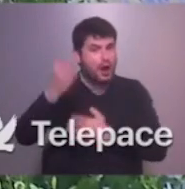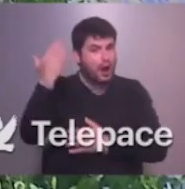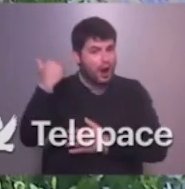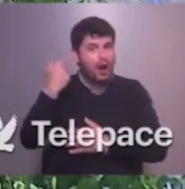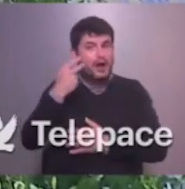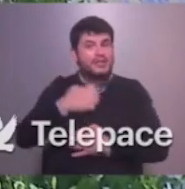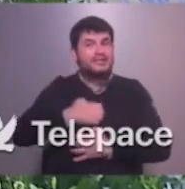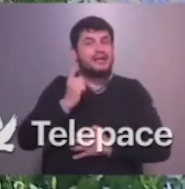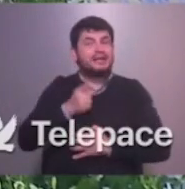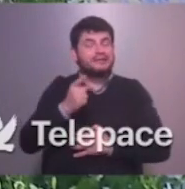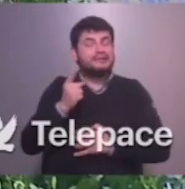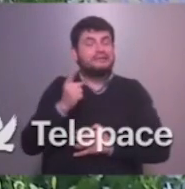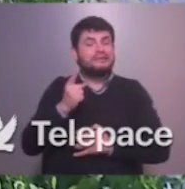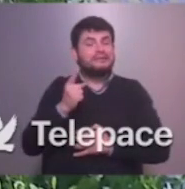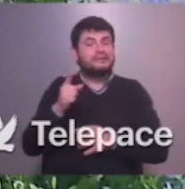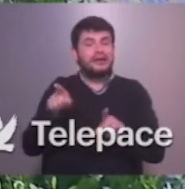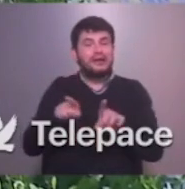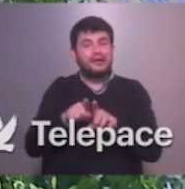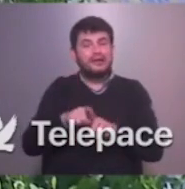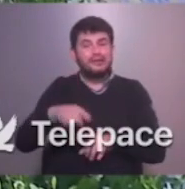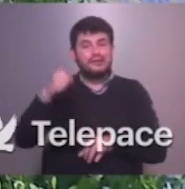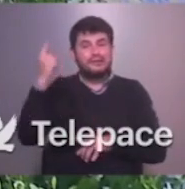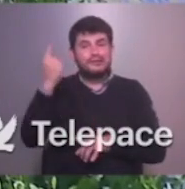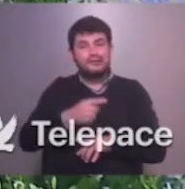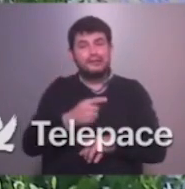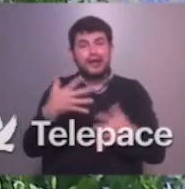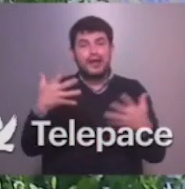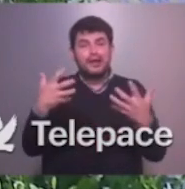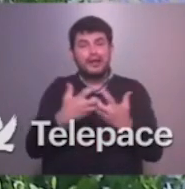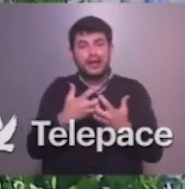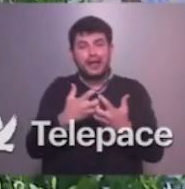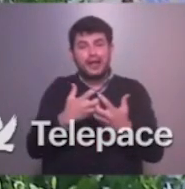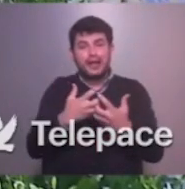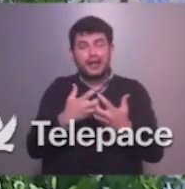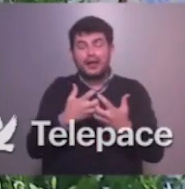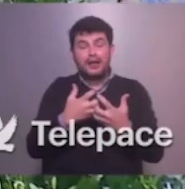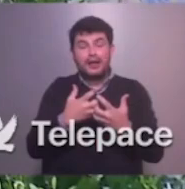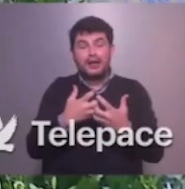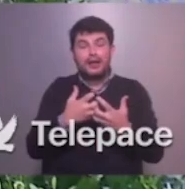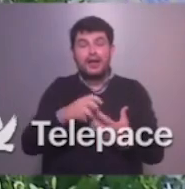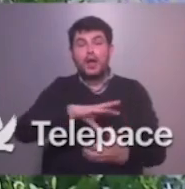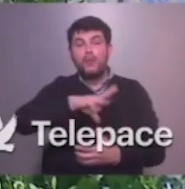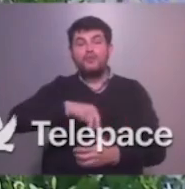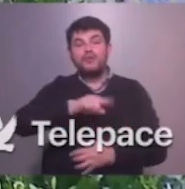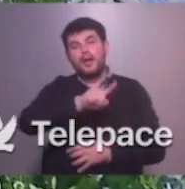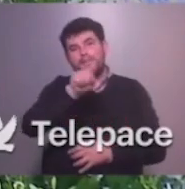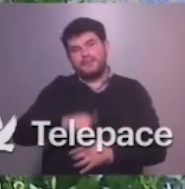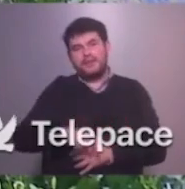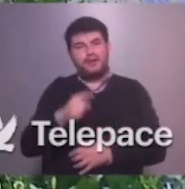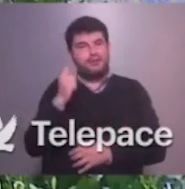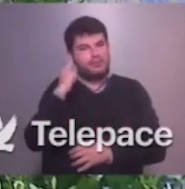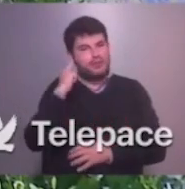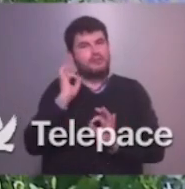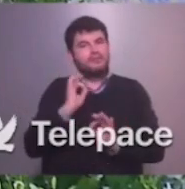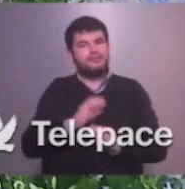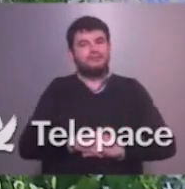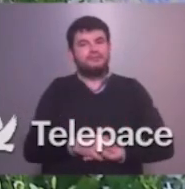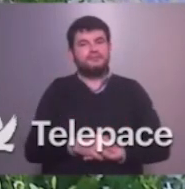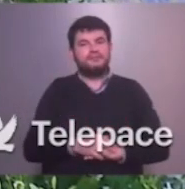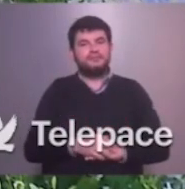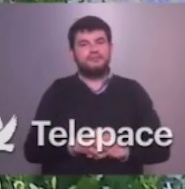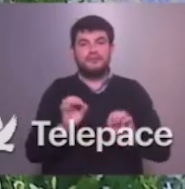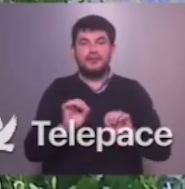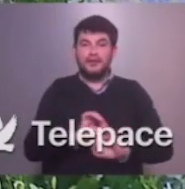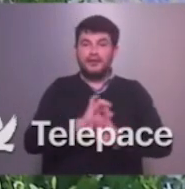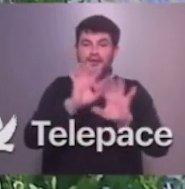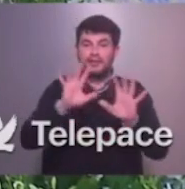sabemos, era a imposta pela Primeira Guerra Mundial.